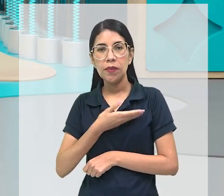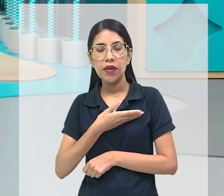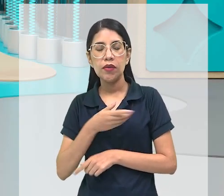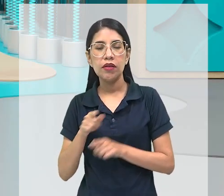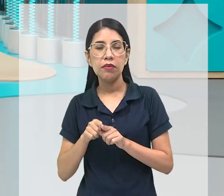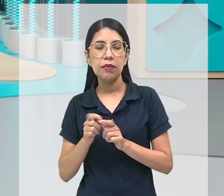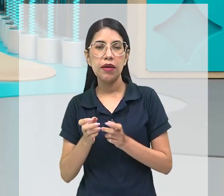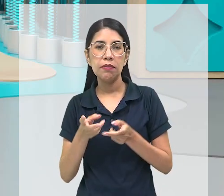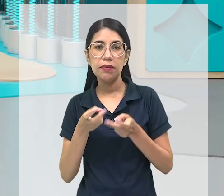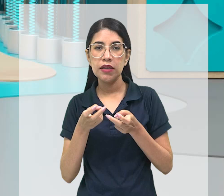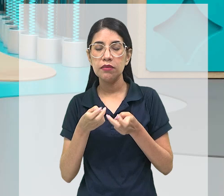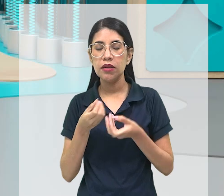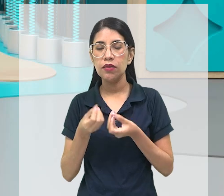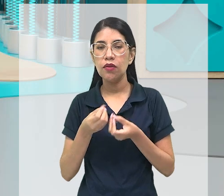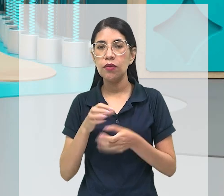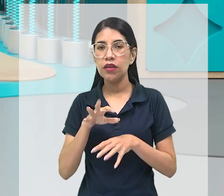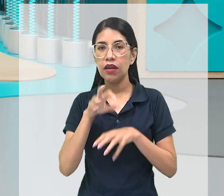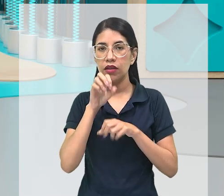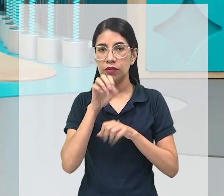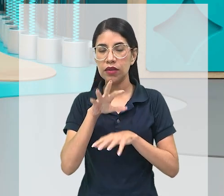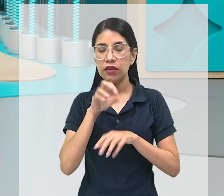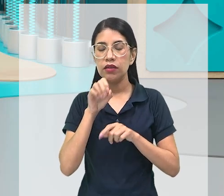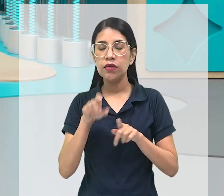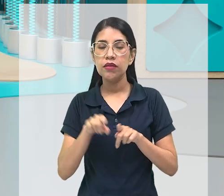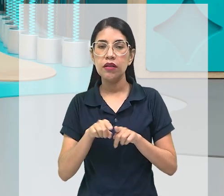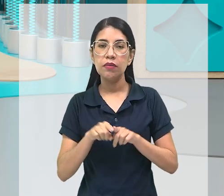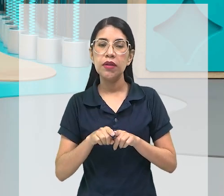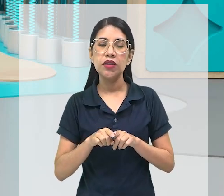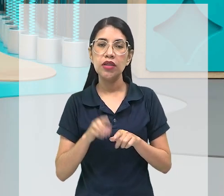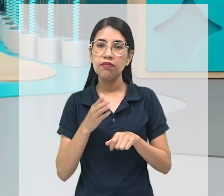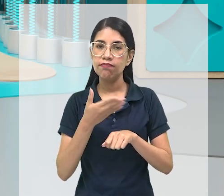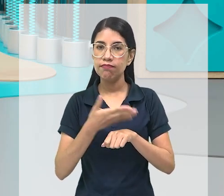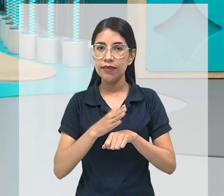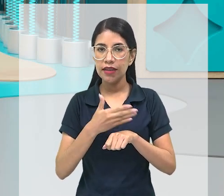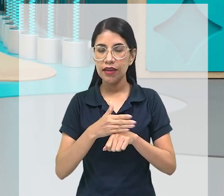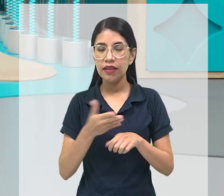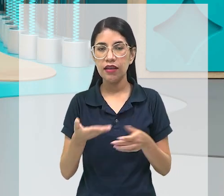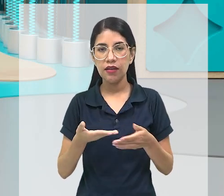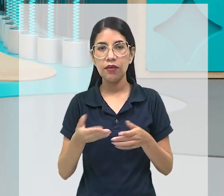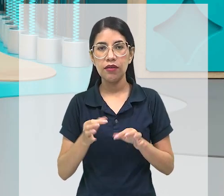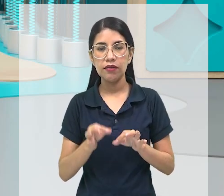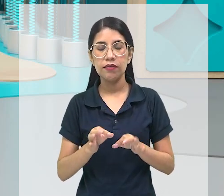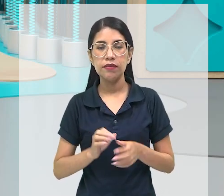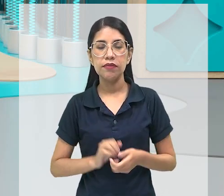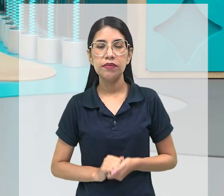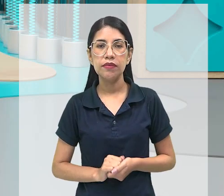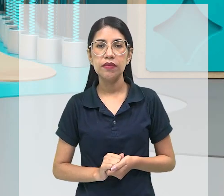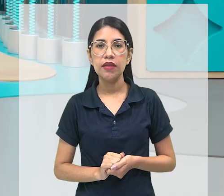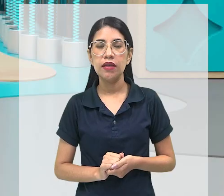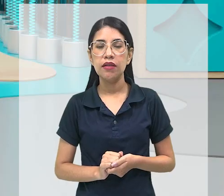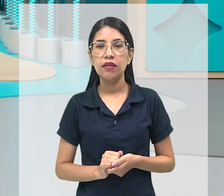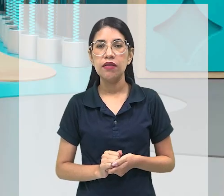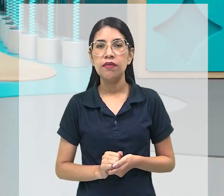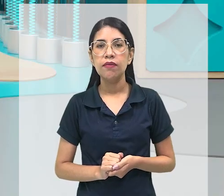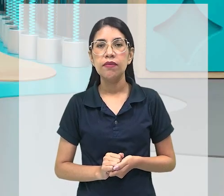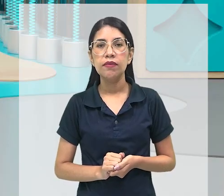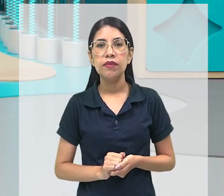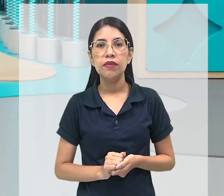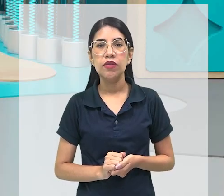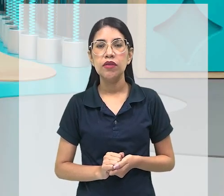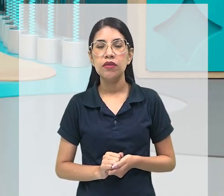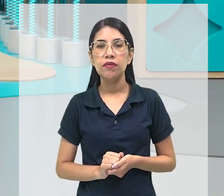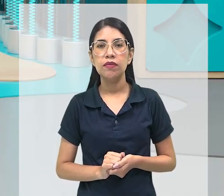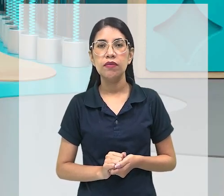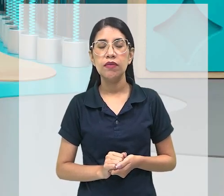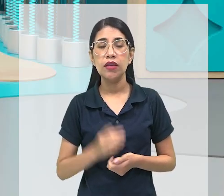você sentir a respiração, né? Então já vai treinando um pouquinho aí, tá, gente? Não fiquem só aqui,